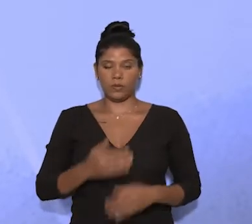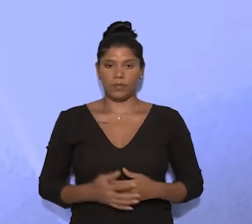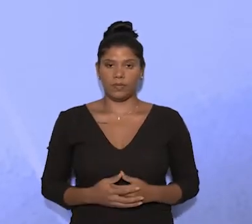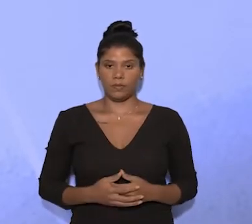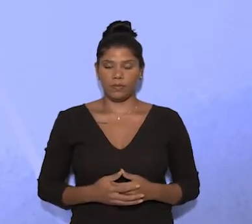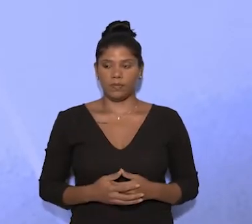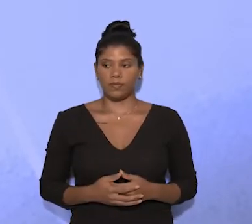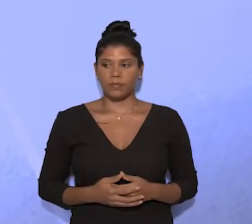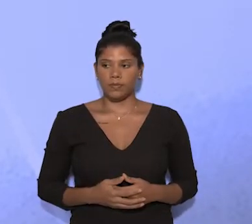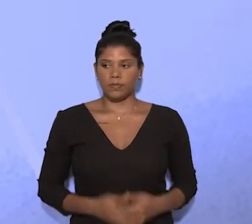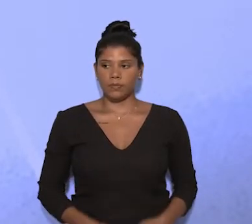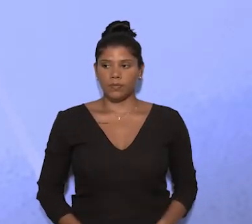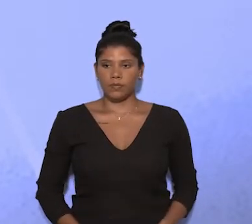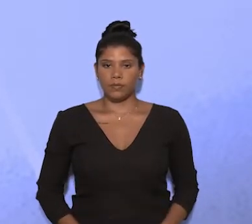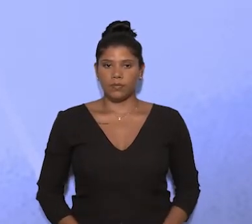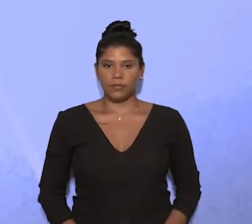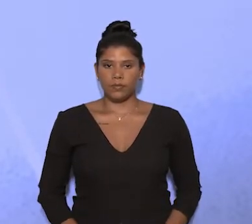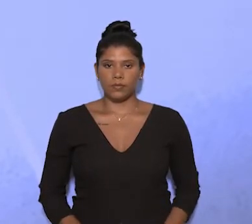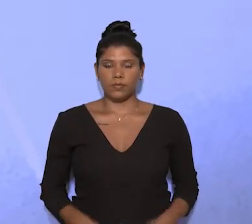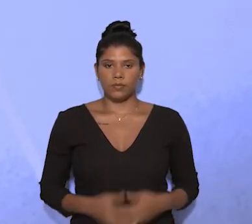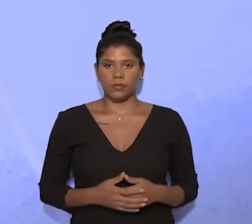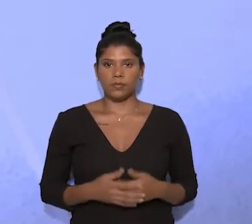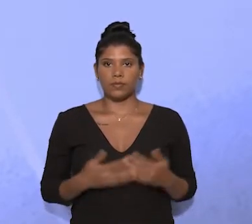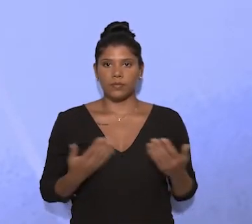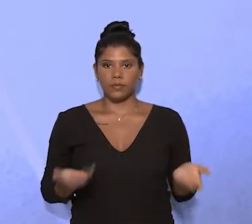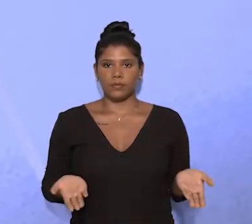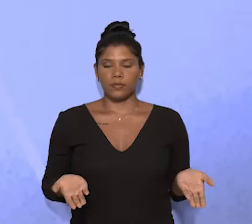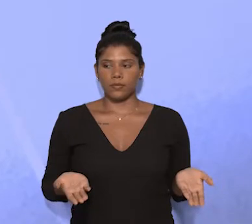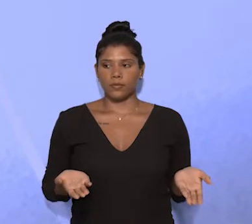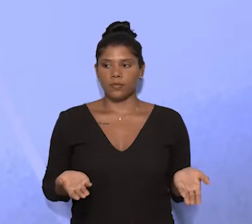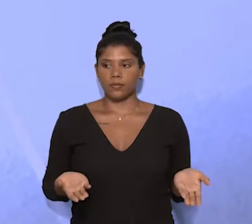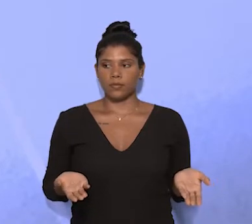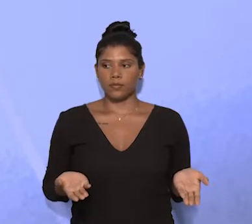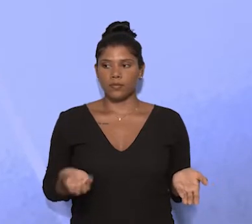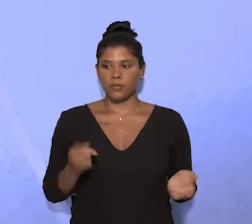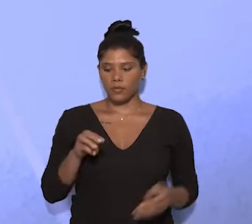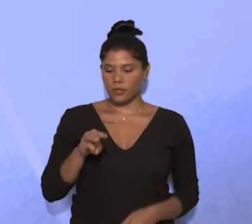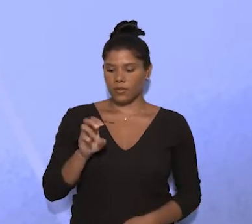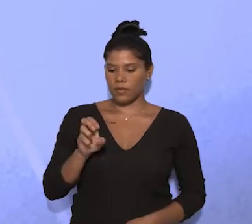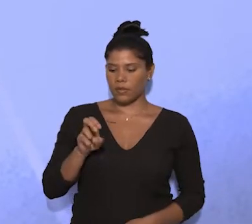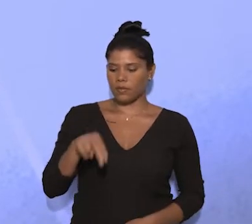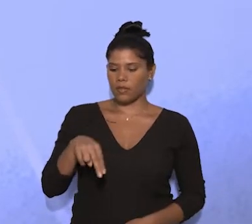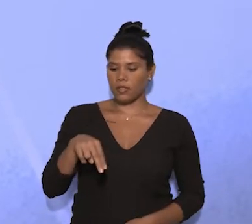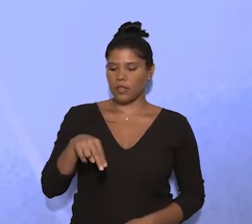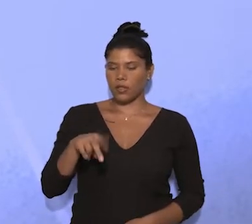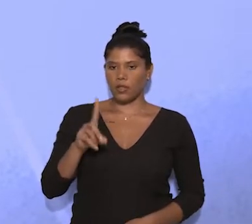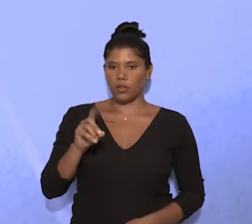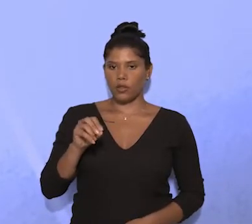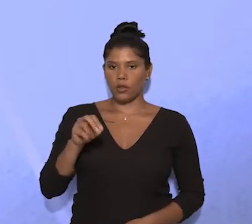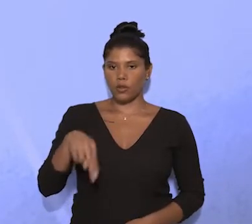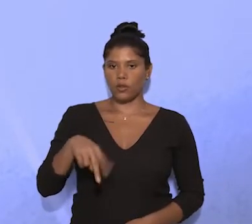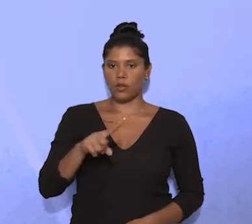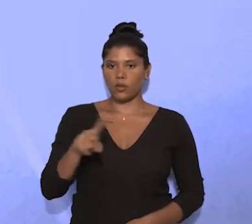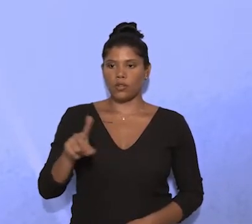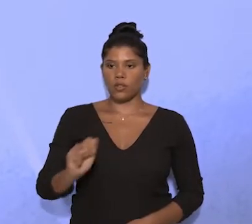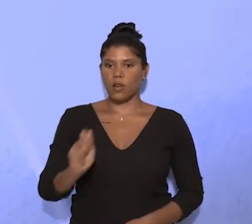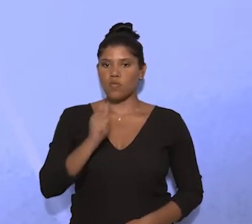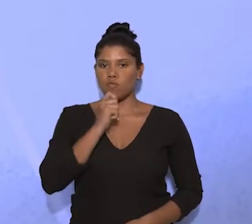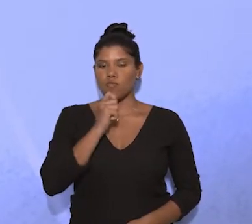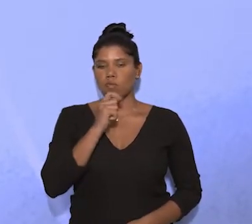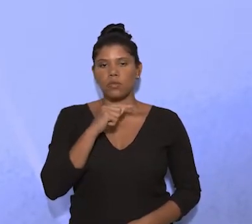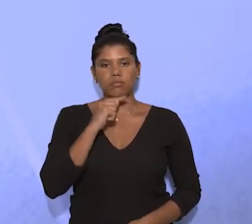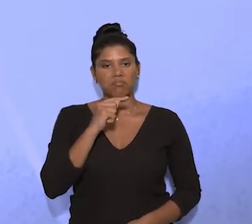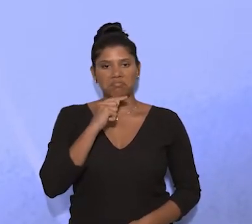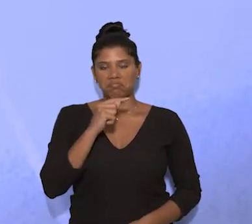Acho que, para colocar algum senão, vamos lá, o Mendonça ainda não conseguiu, no seu retorno, entregar